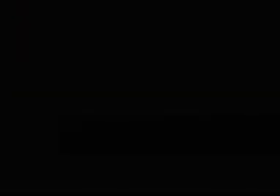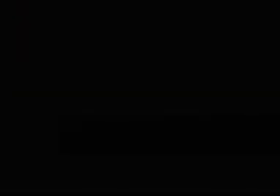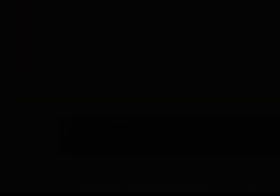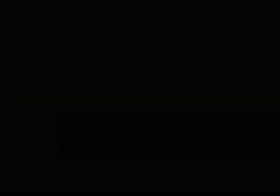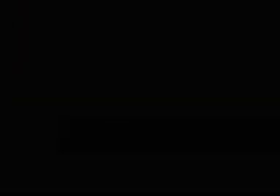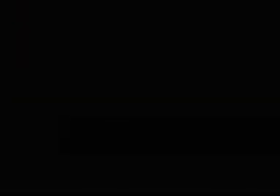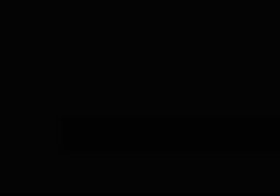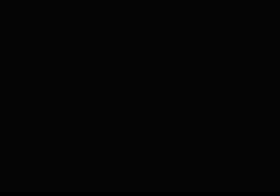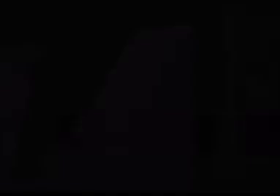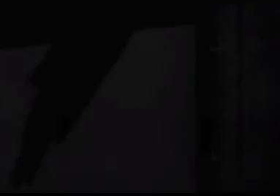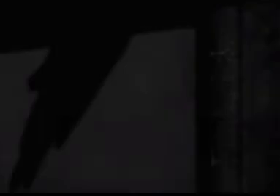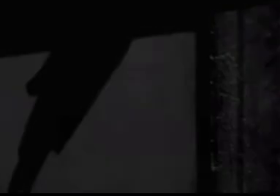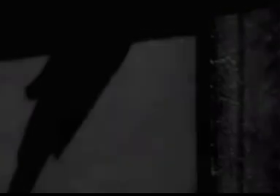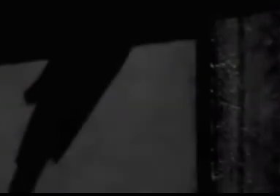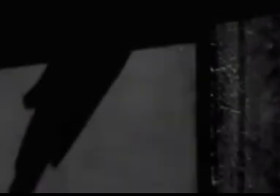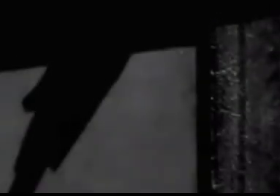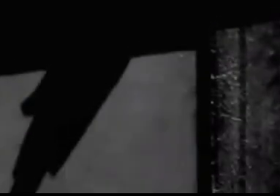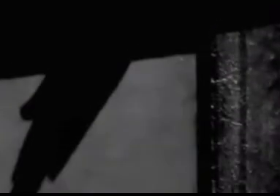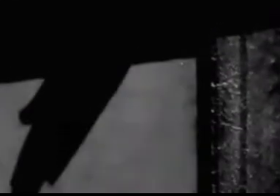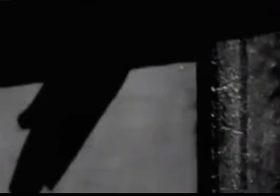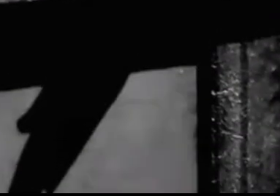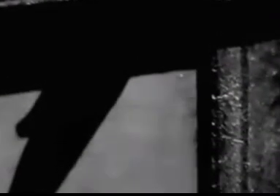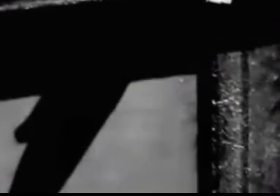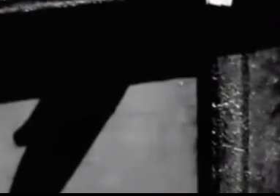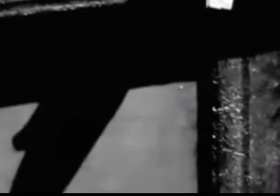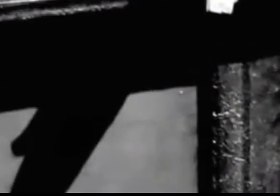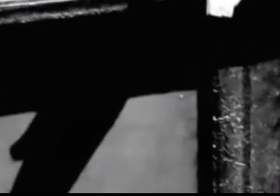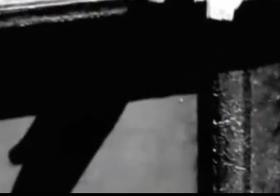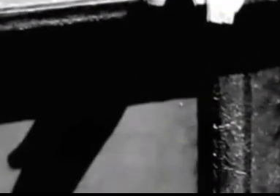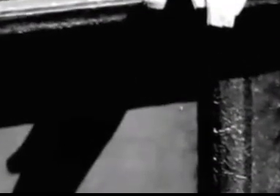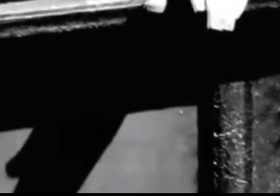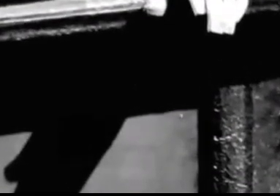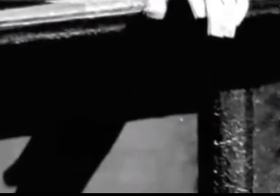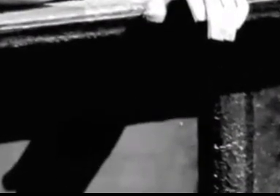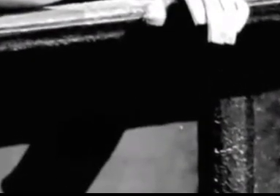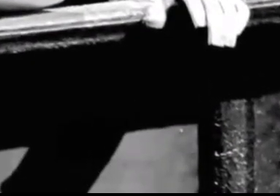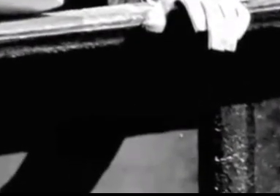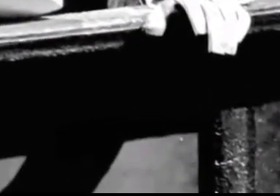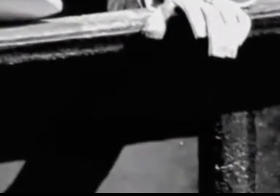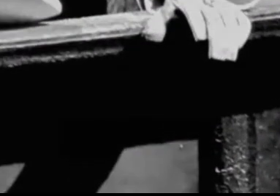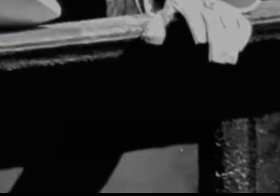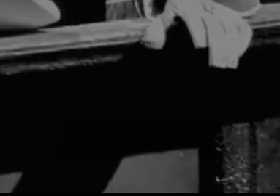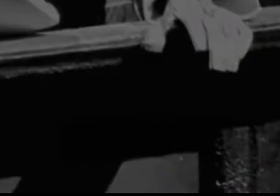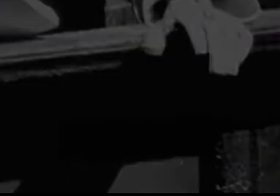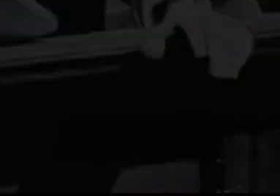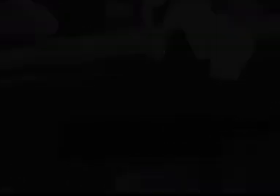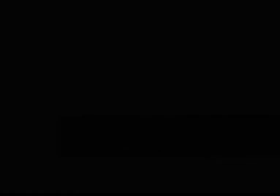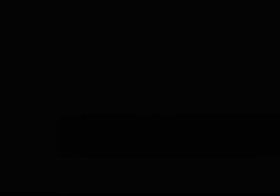de um núcleo multimídia o vídeo bonecos reais e imagens digitais